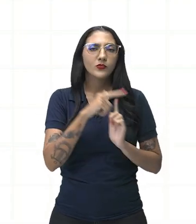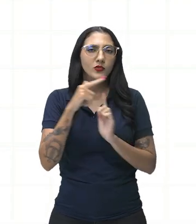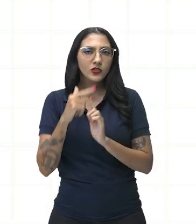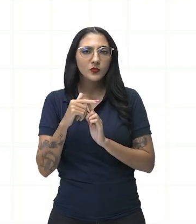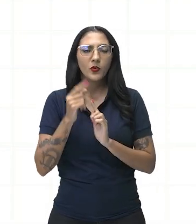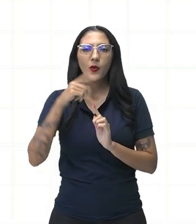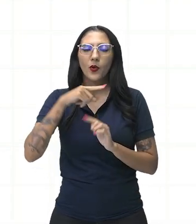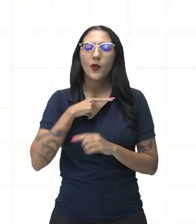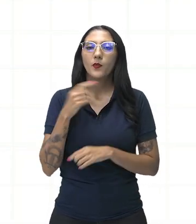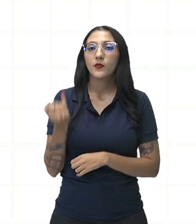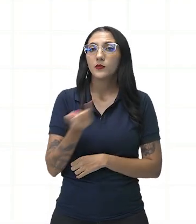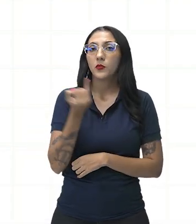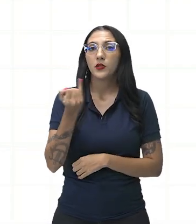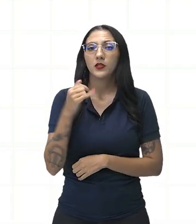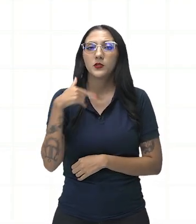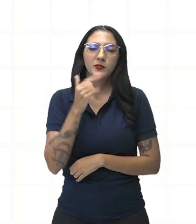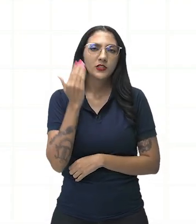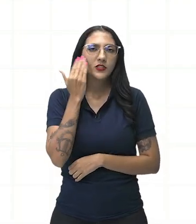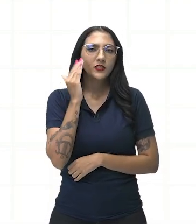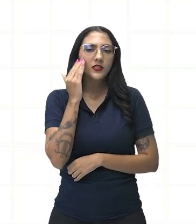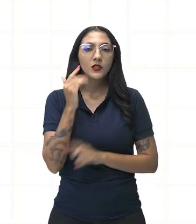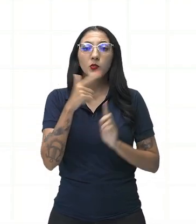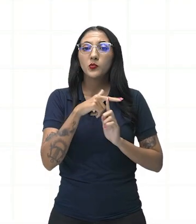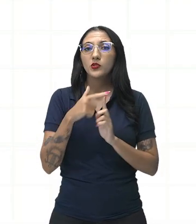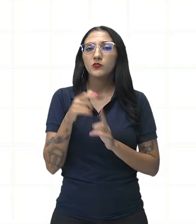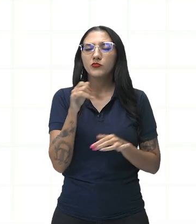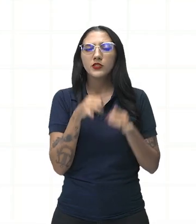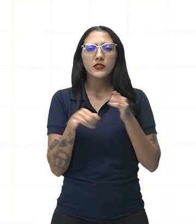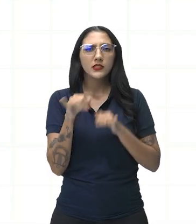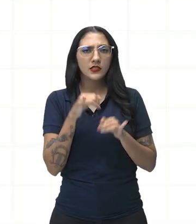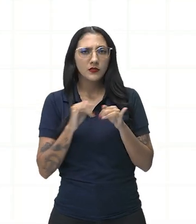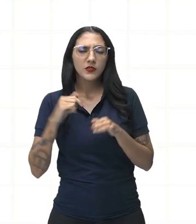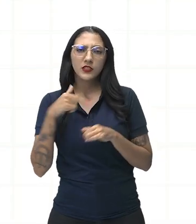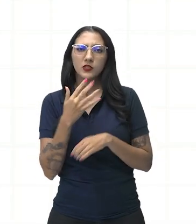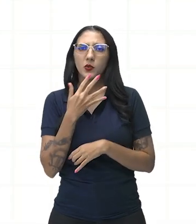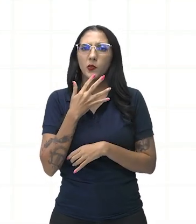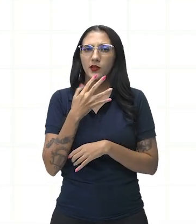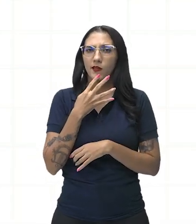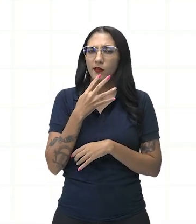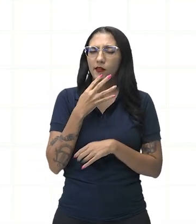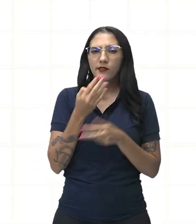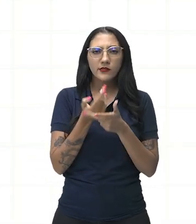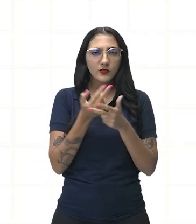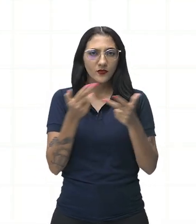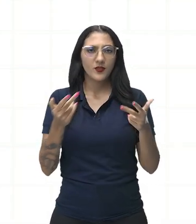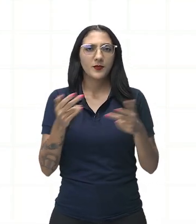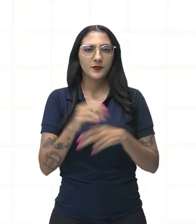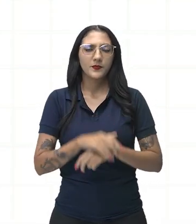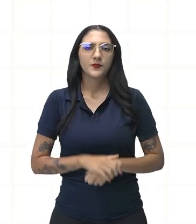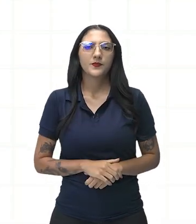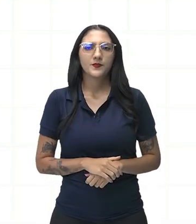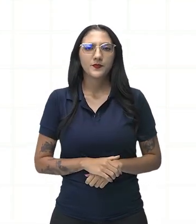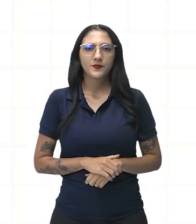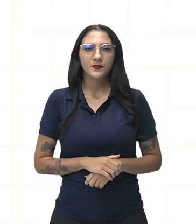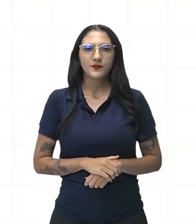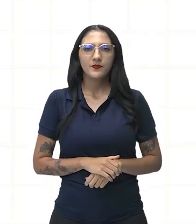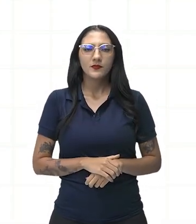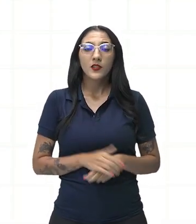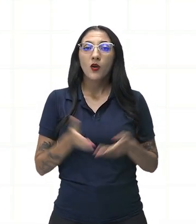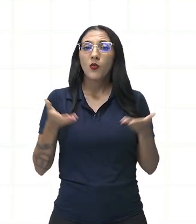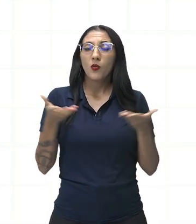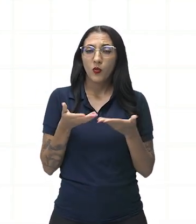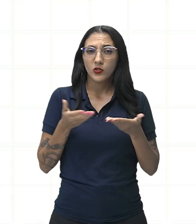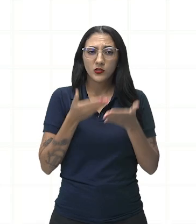para entender a química do dia a dia e em diversas aplicações. Na aula de hoje, nós